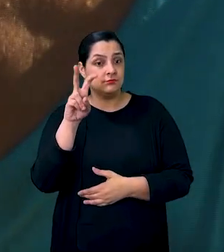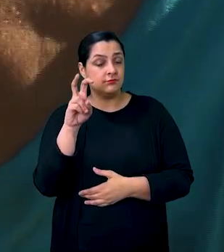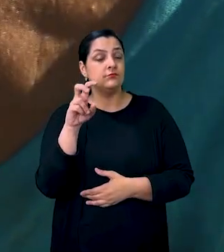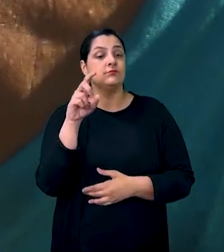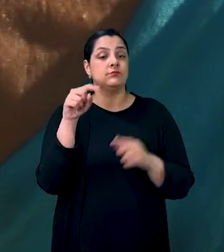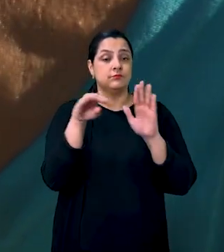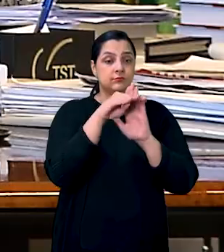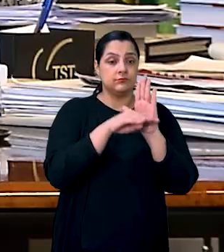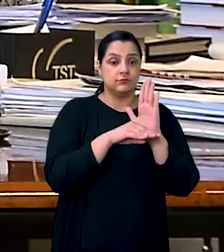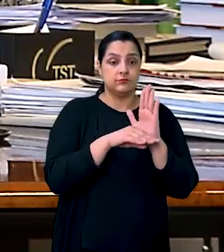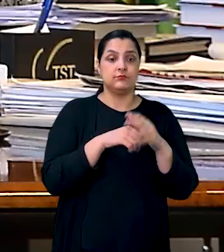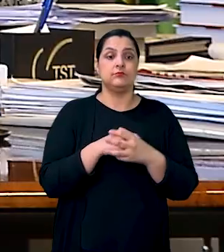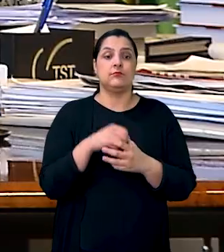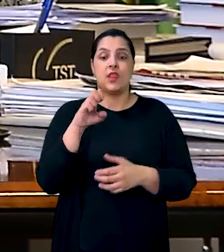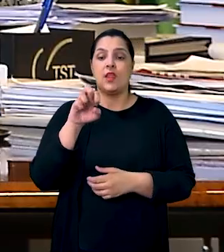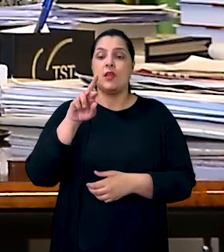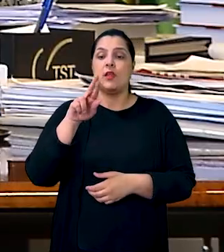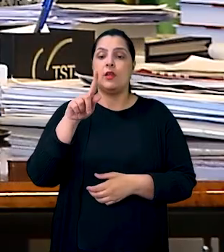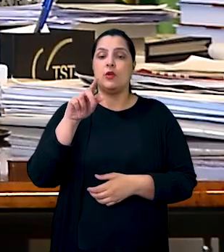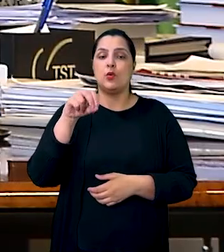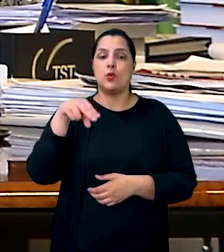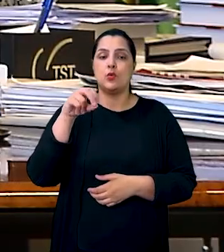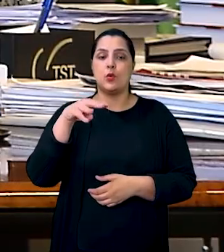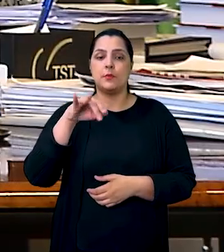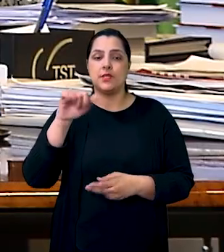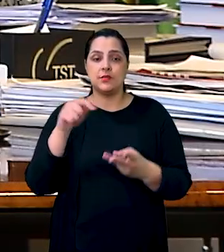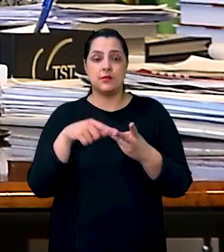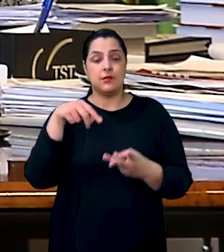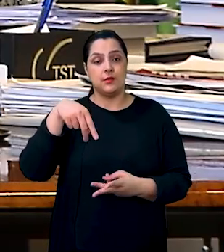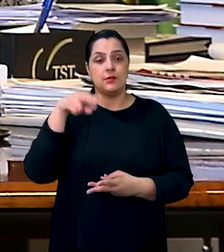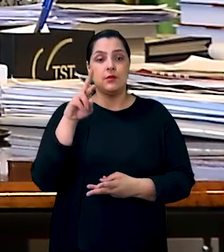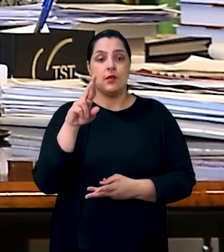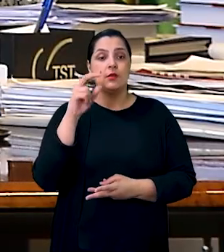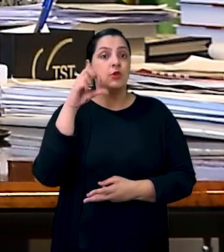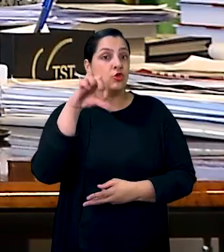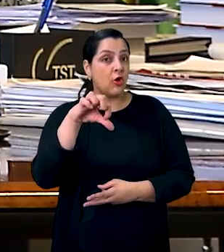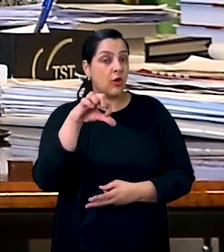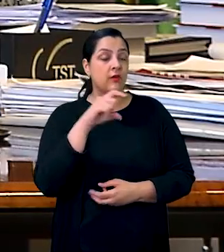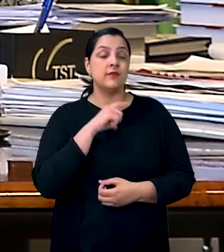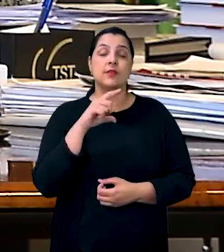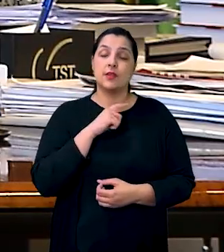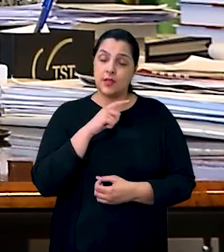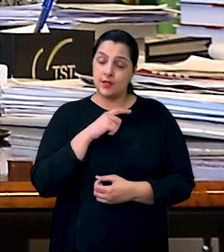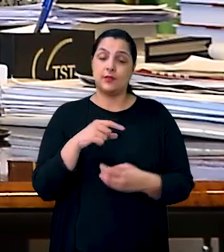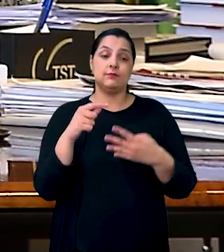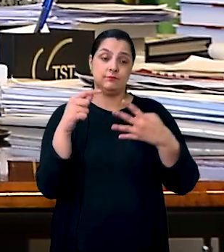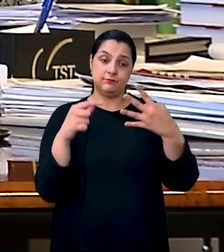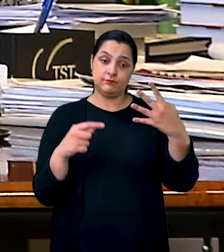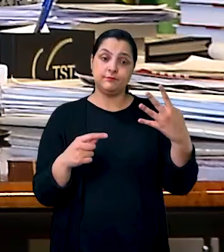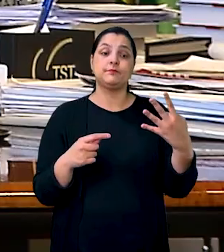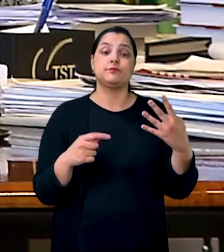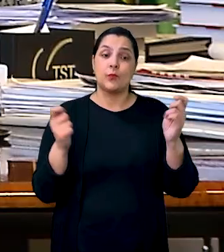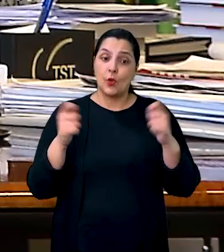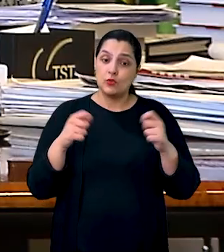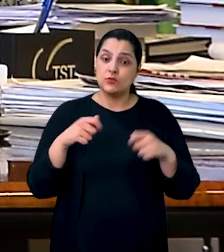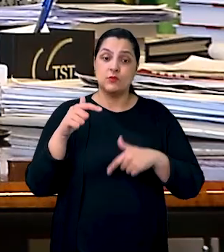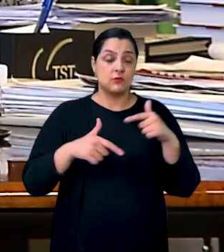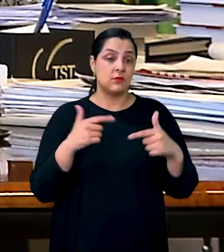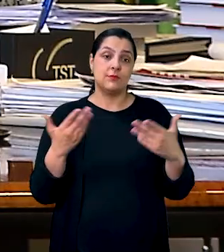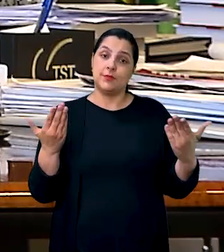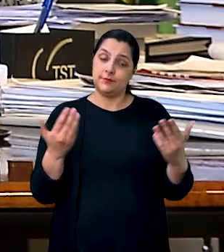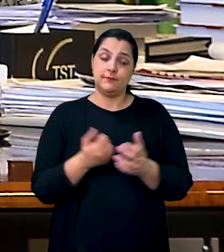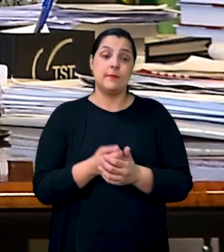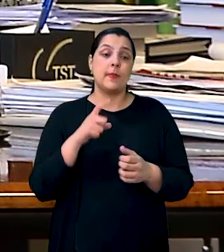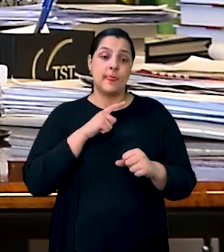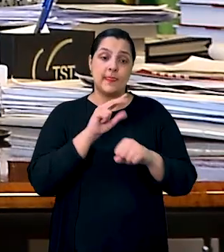NR15 tem redação sobre isso, a NR sobre ergonomia também trata, a NR9 sobre proteção a condições de trabalho,